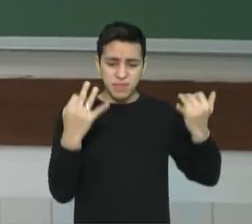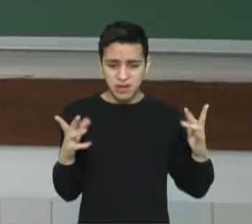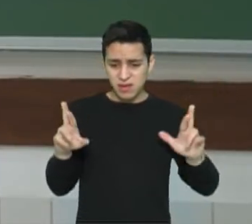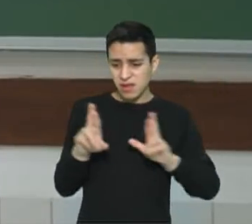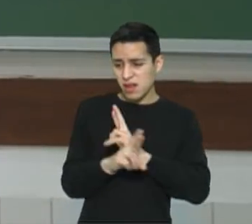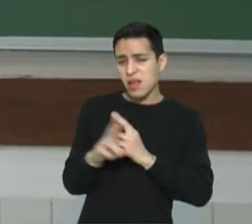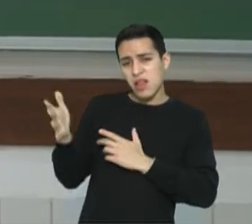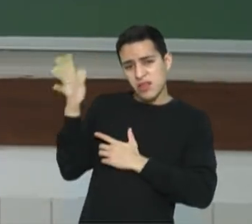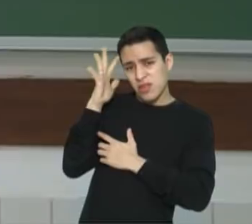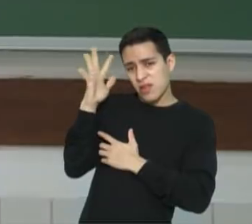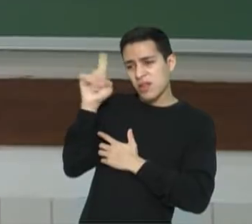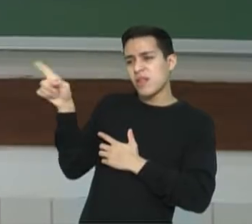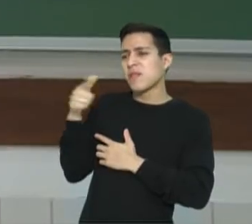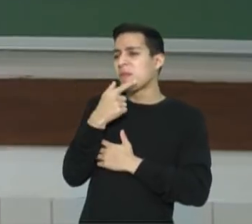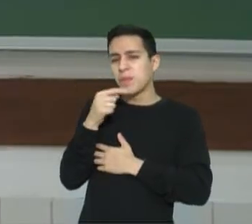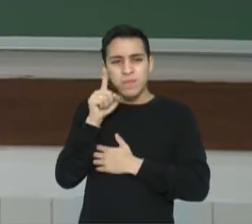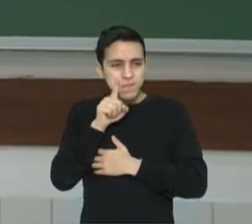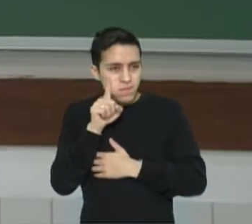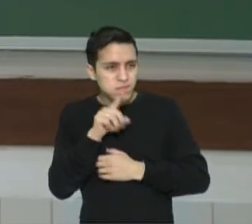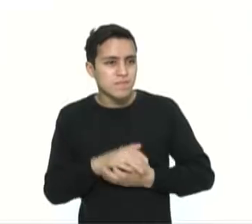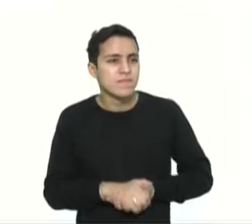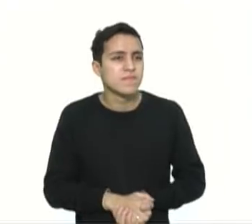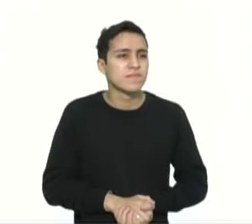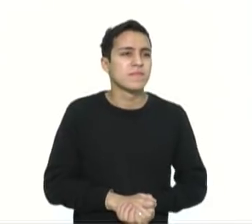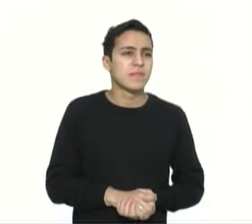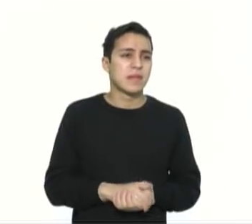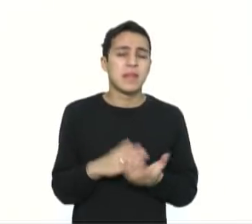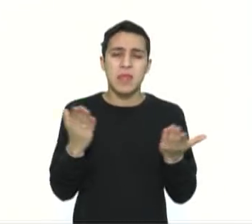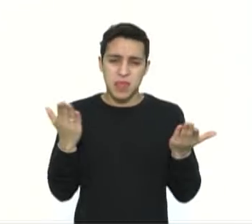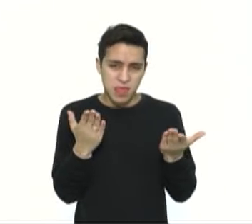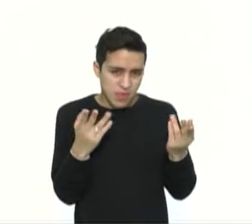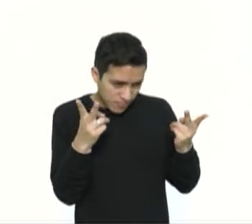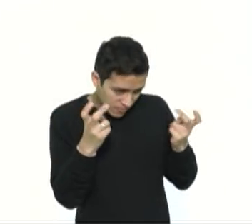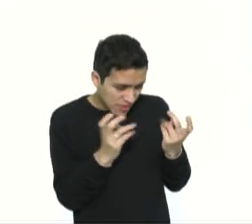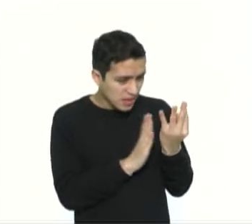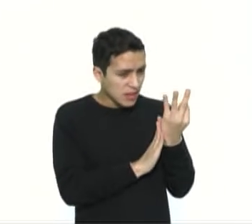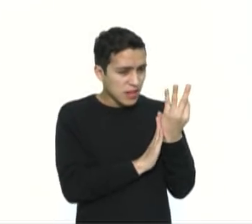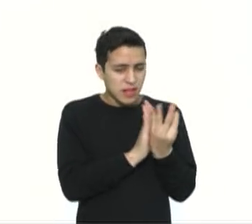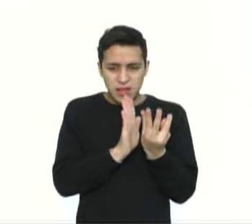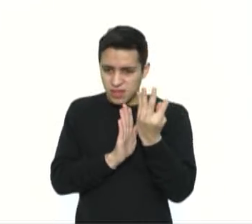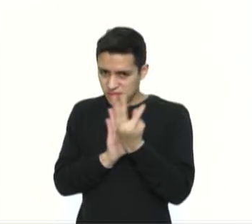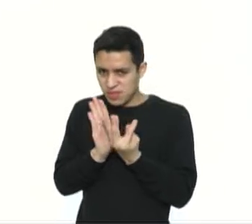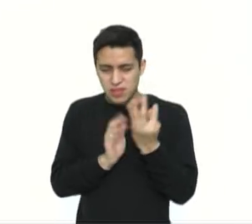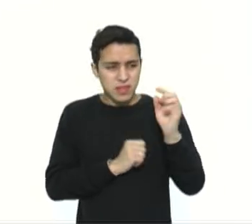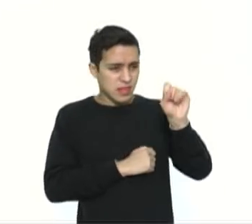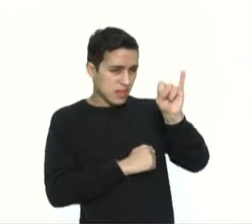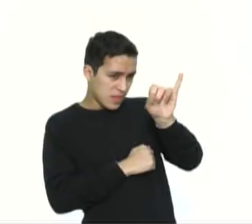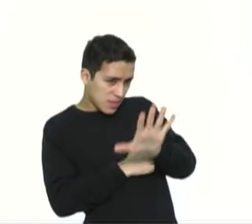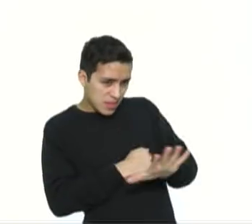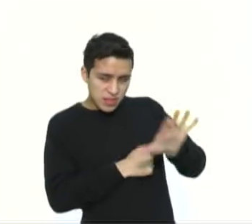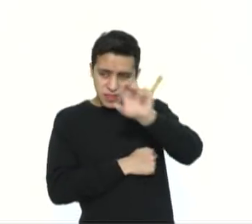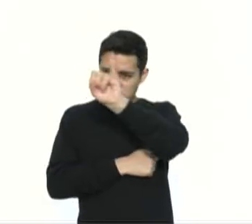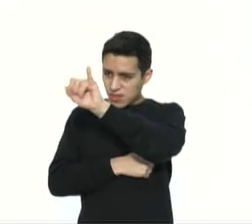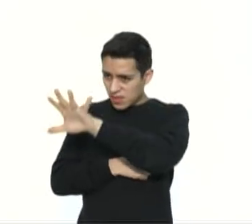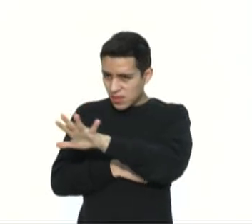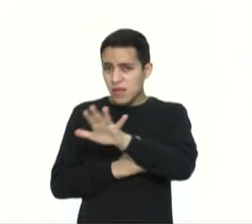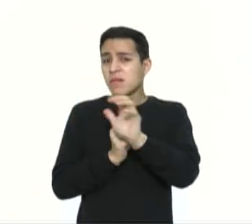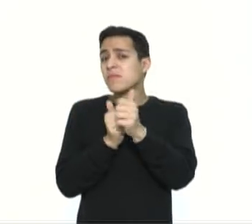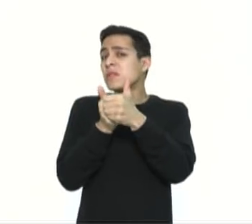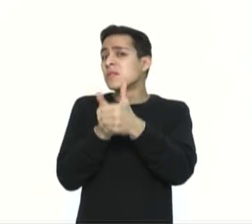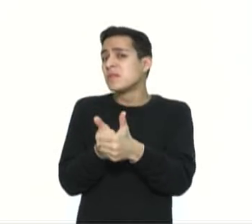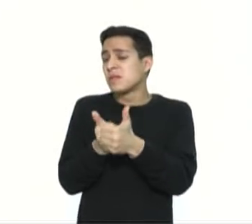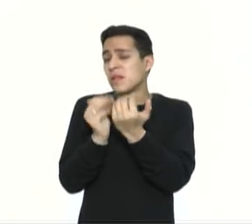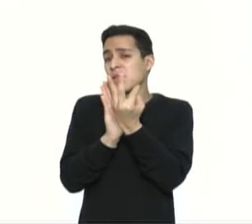Gardner, tá? E aí aqui a professora colocou. Vamos observar dois textos que se chamam infográficos, que poderiam acompanhar o texto